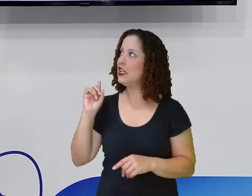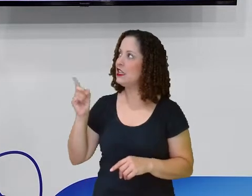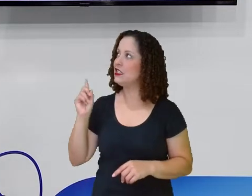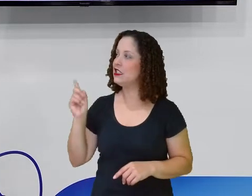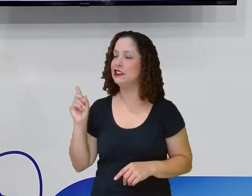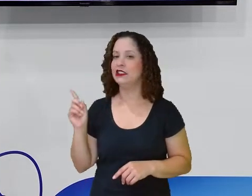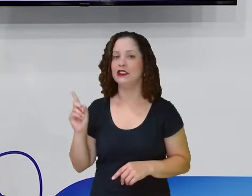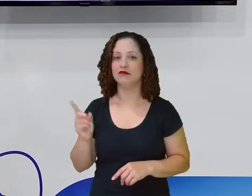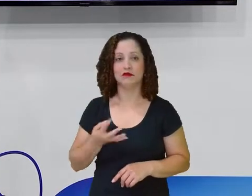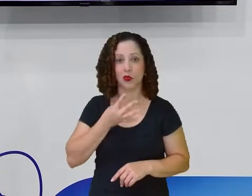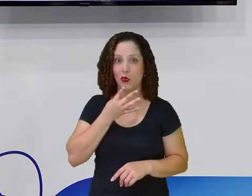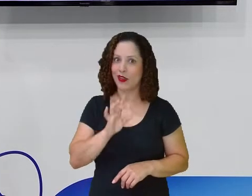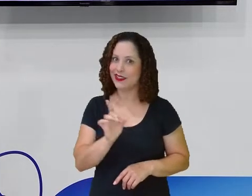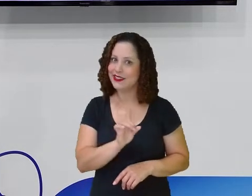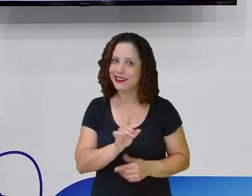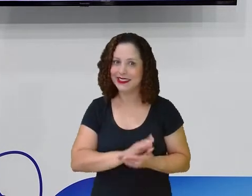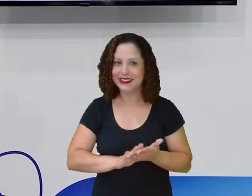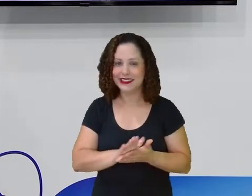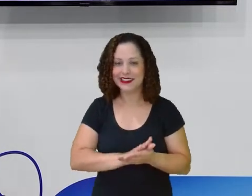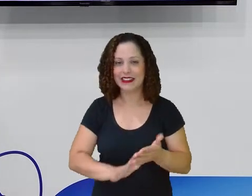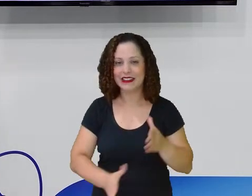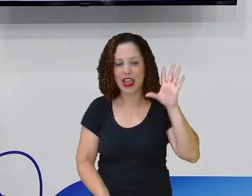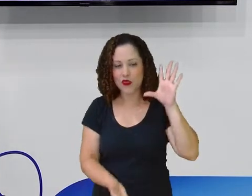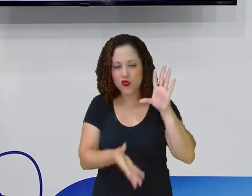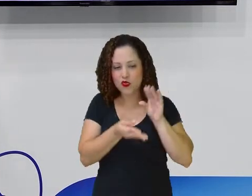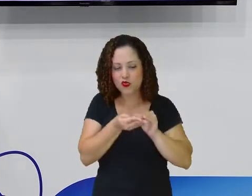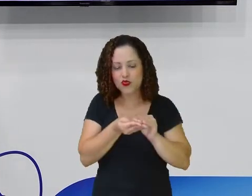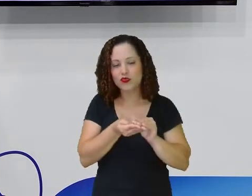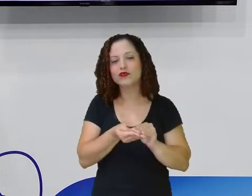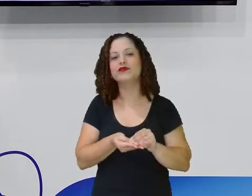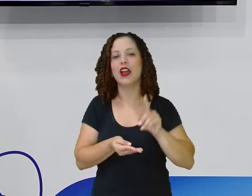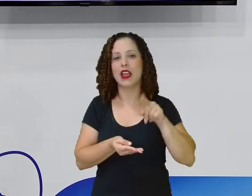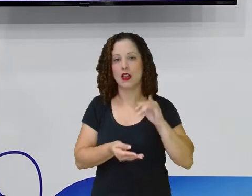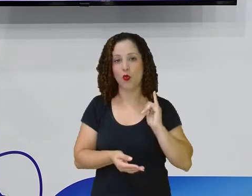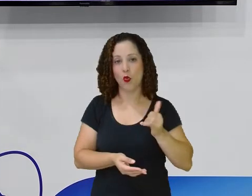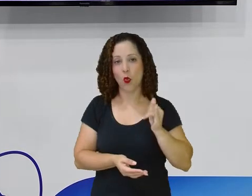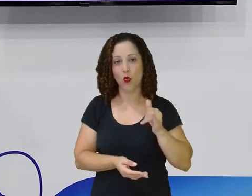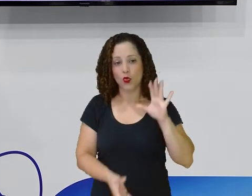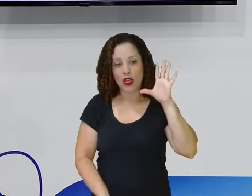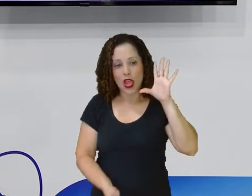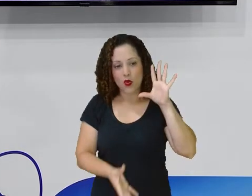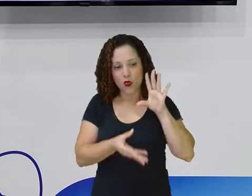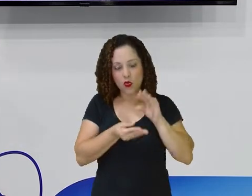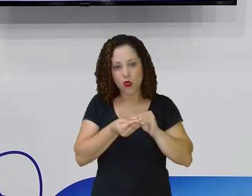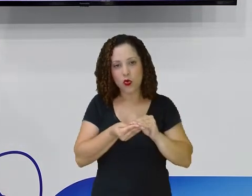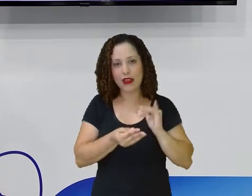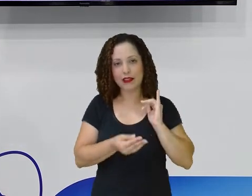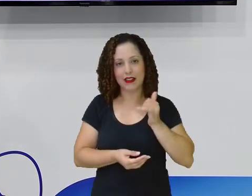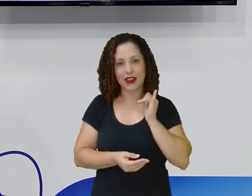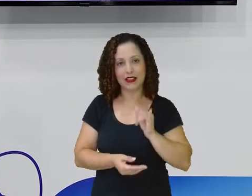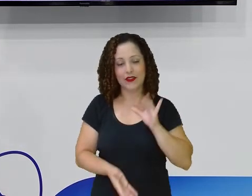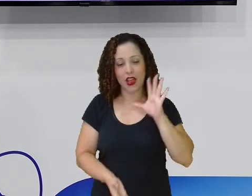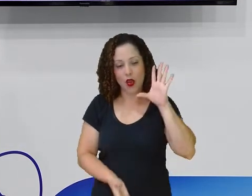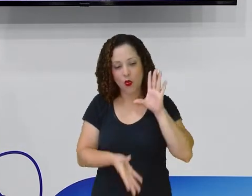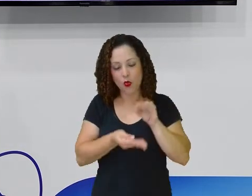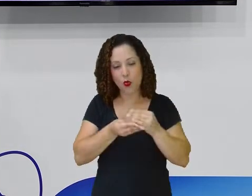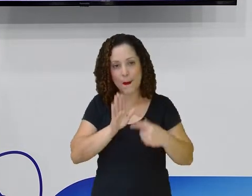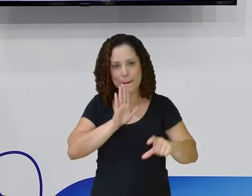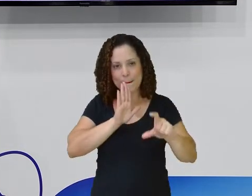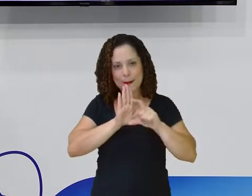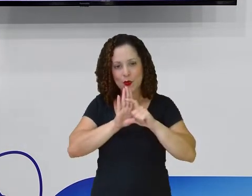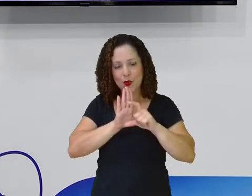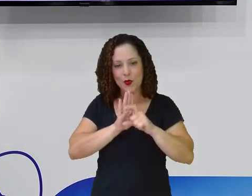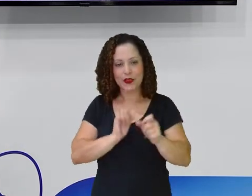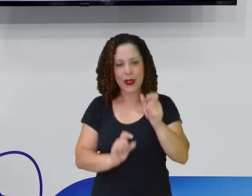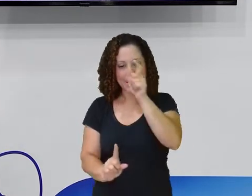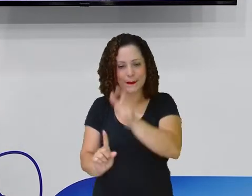trouxe novamente, mas ele é curtinho, porque é uma característica do conto, lembram disso? Que os contos são narrativas curtas, poucas